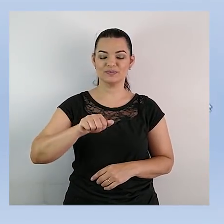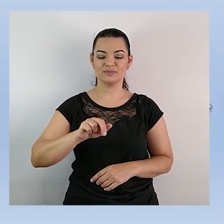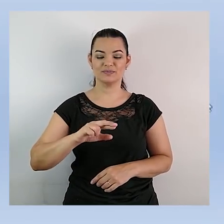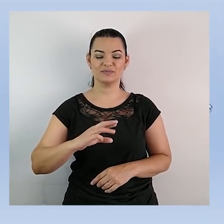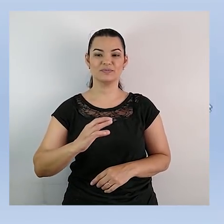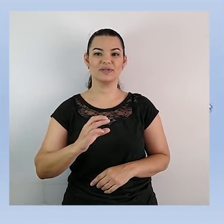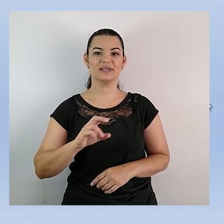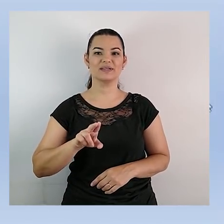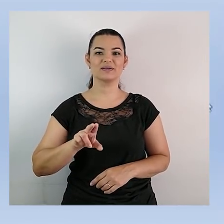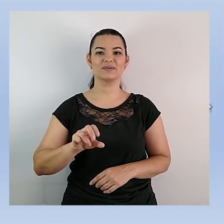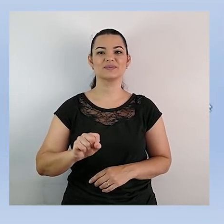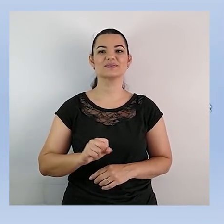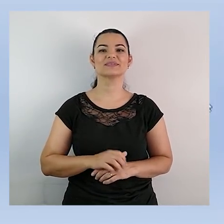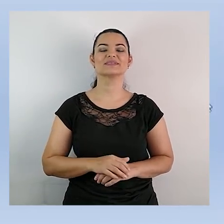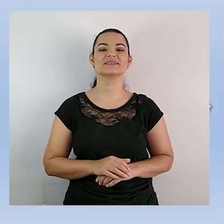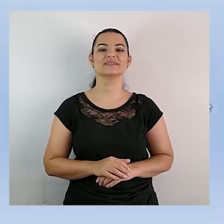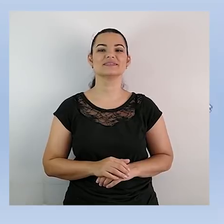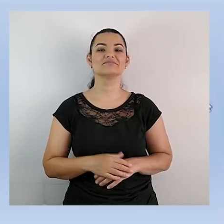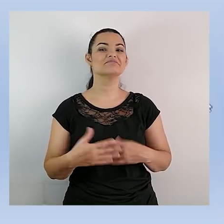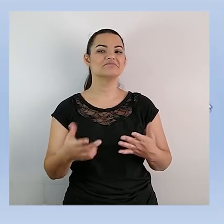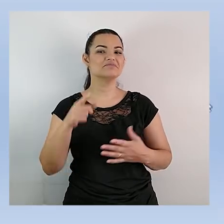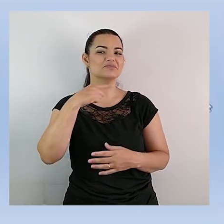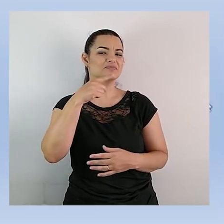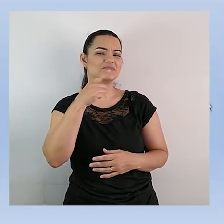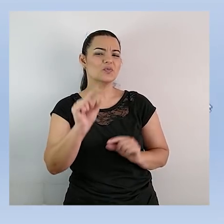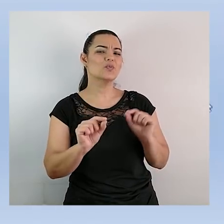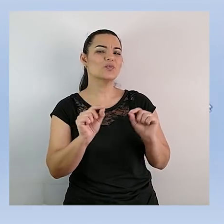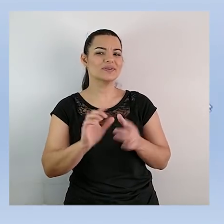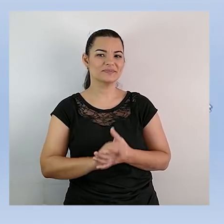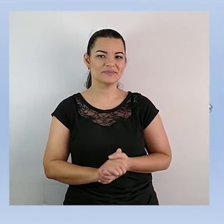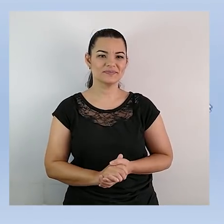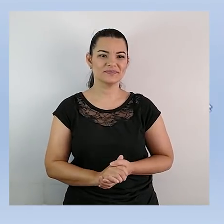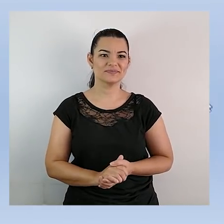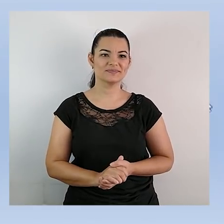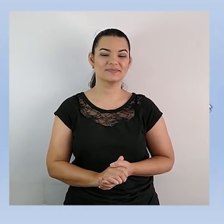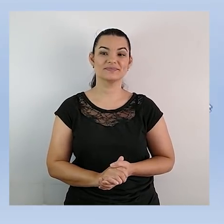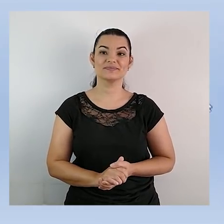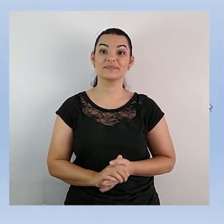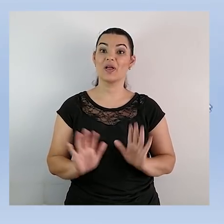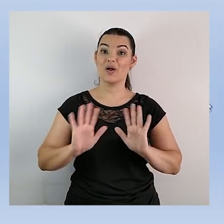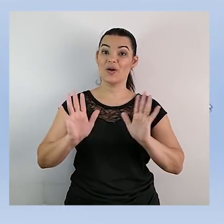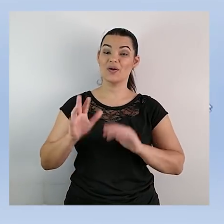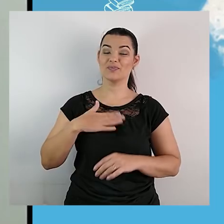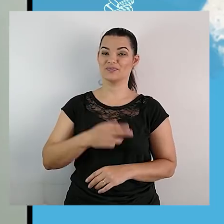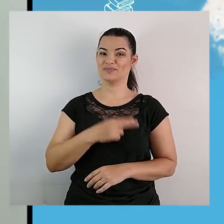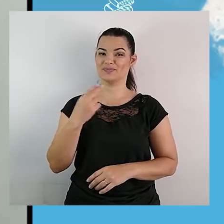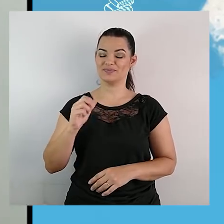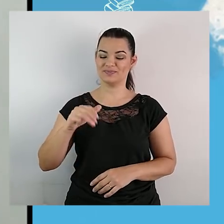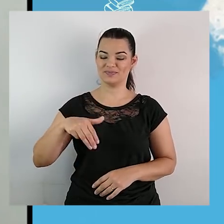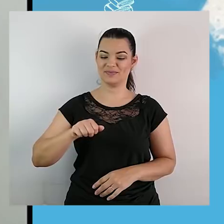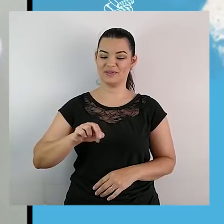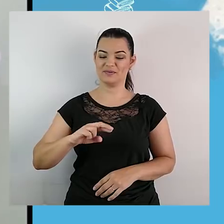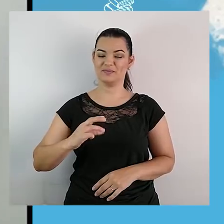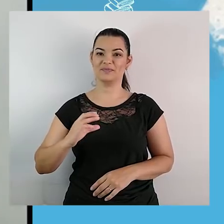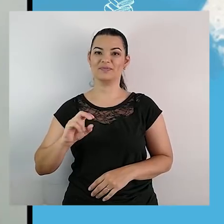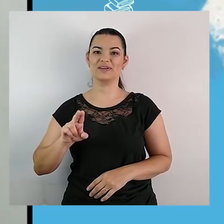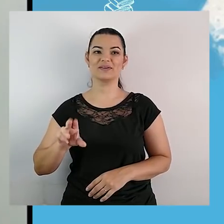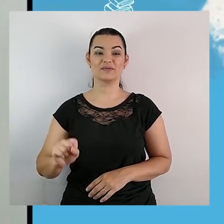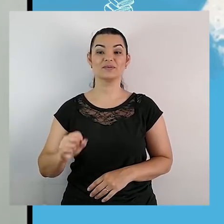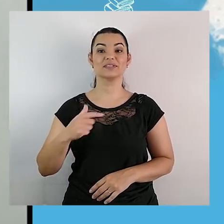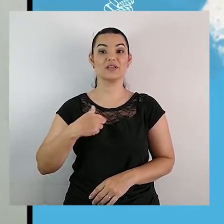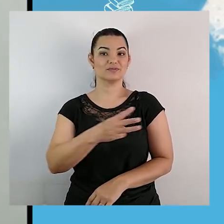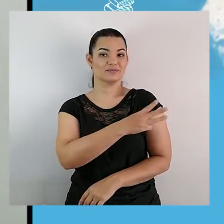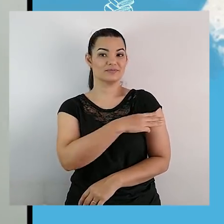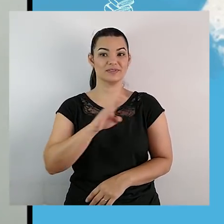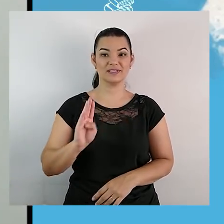pergunta é a do Marcos Antônio. Fala aí pra gente, Marcos, qual que é a sua dúvida? Oi, o meu nome é Marcos Antônio, eu